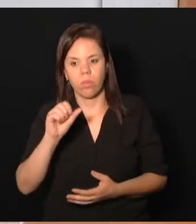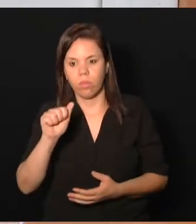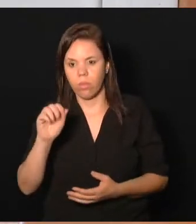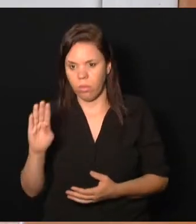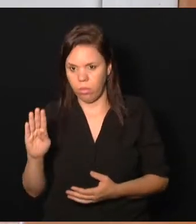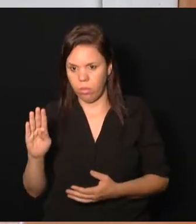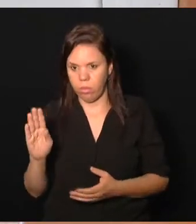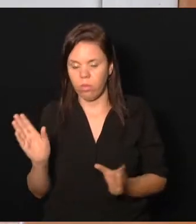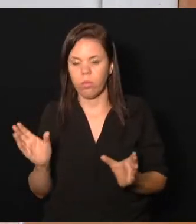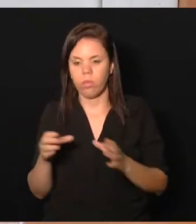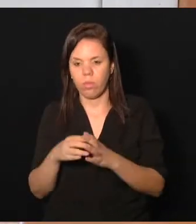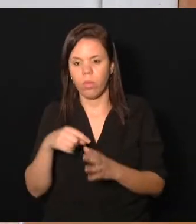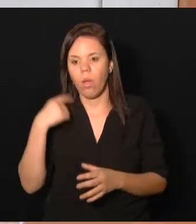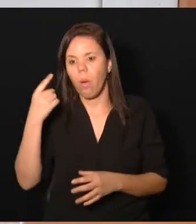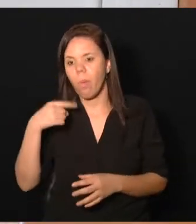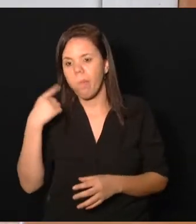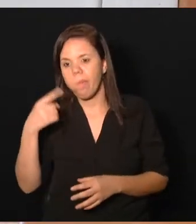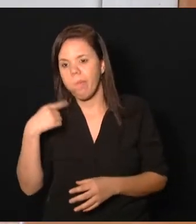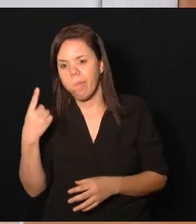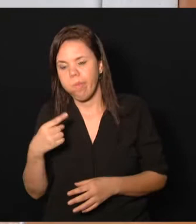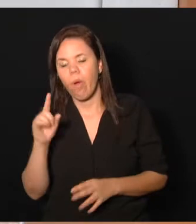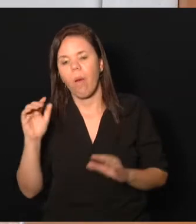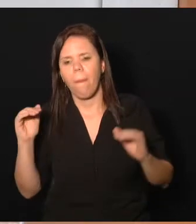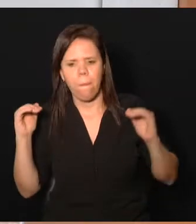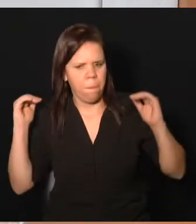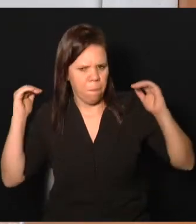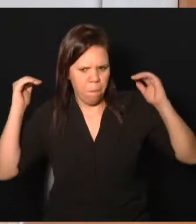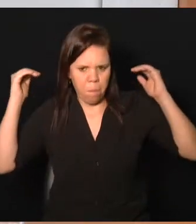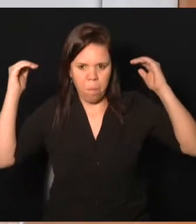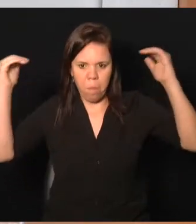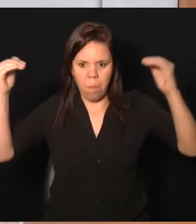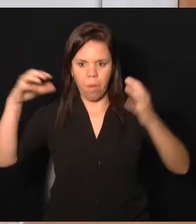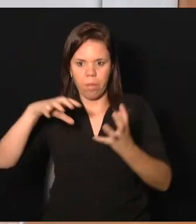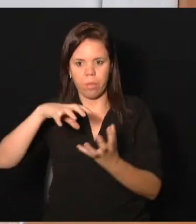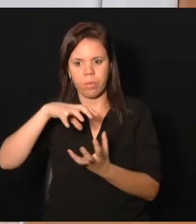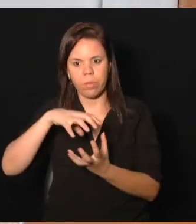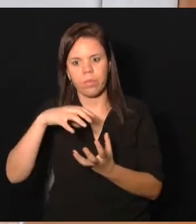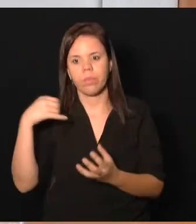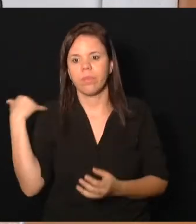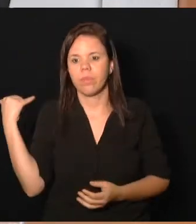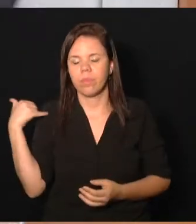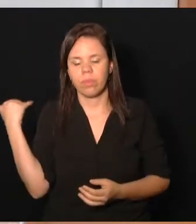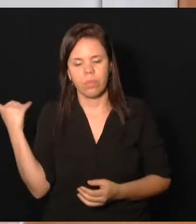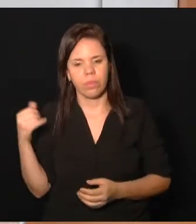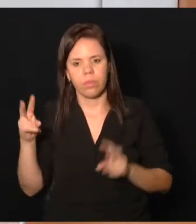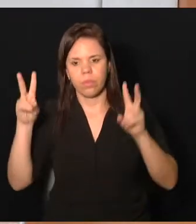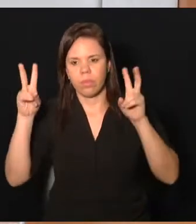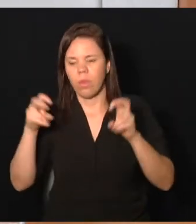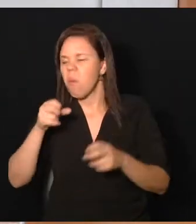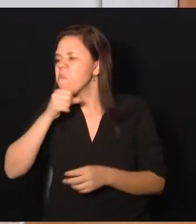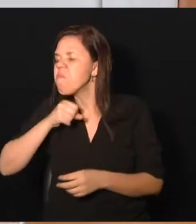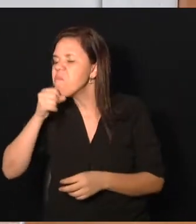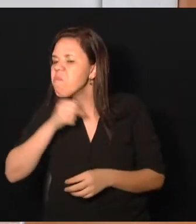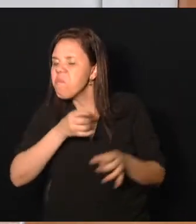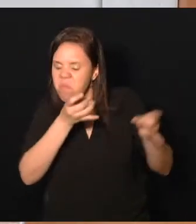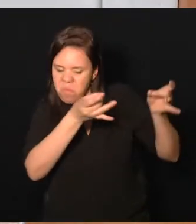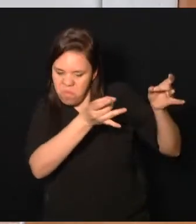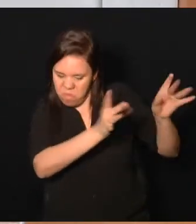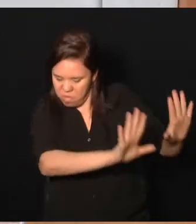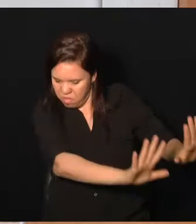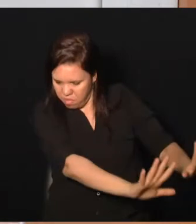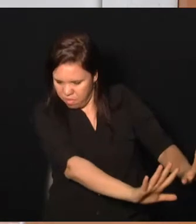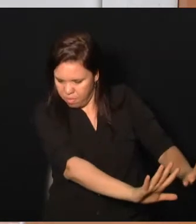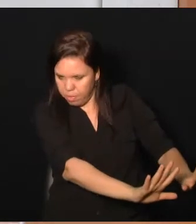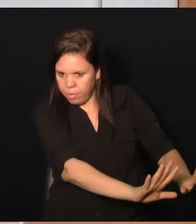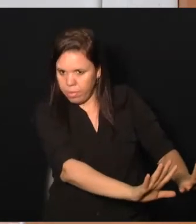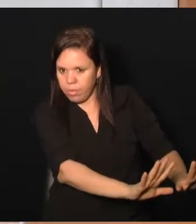Advogados é empoderar o idoso, deixando o termo velho, como eu comecei.